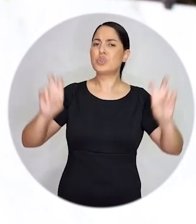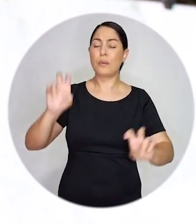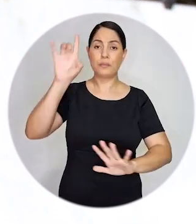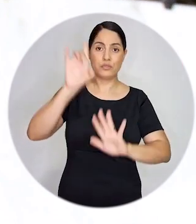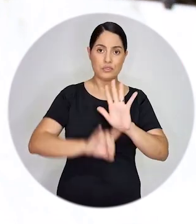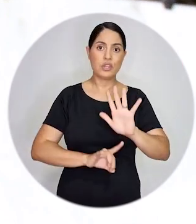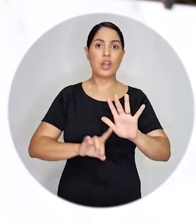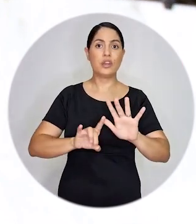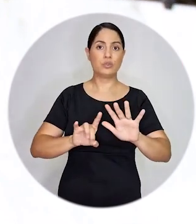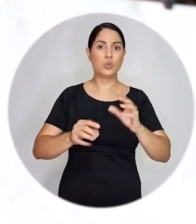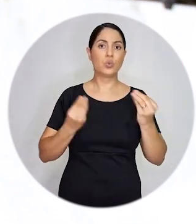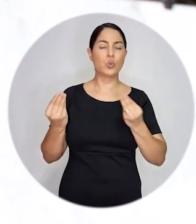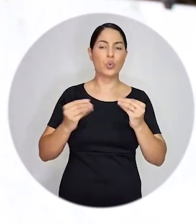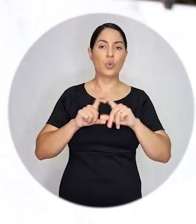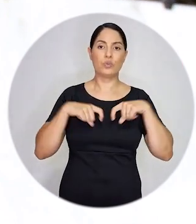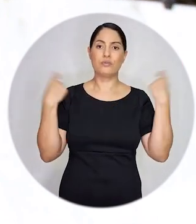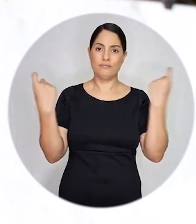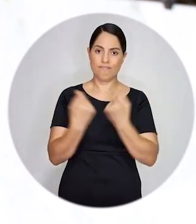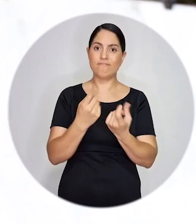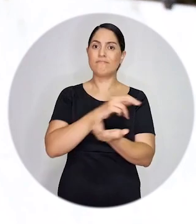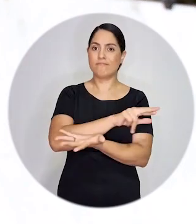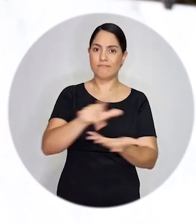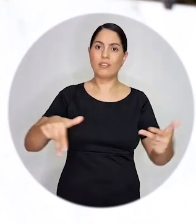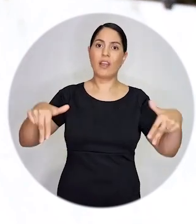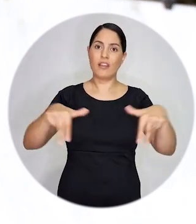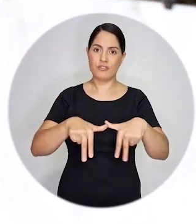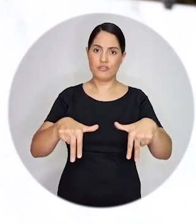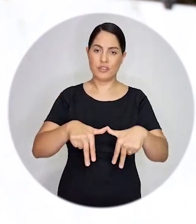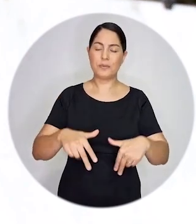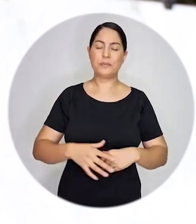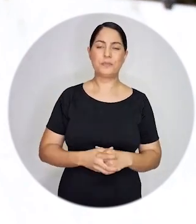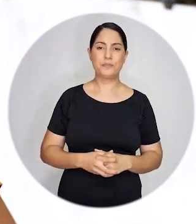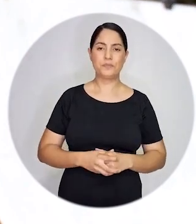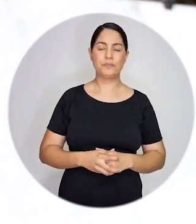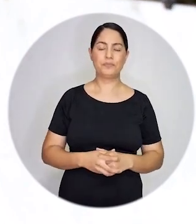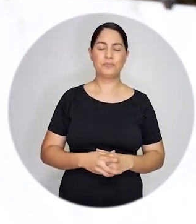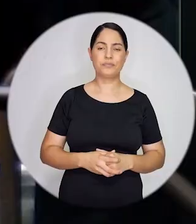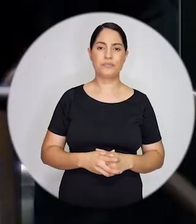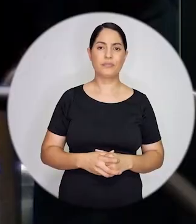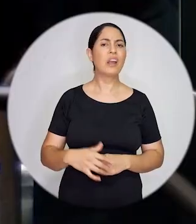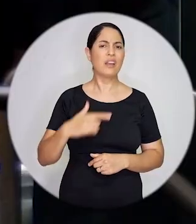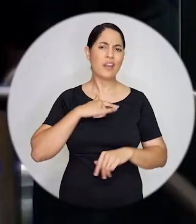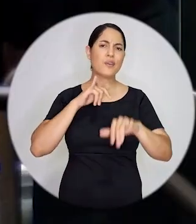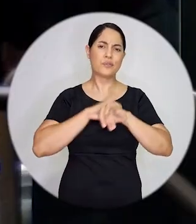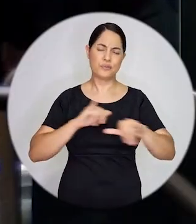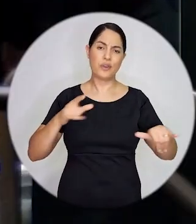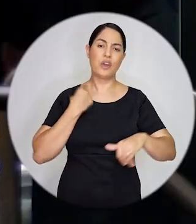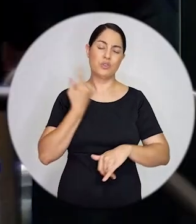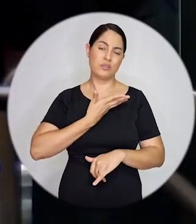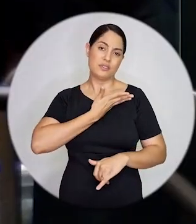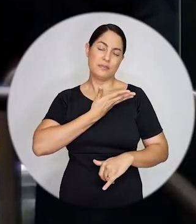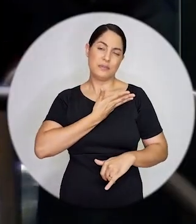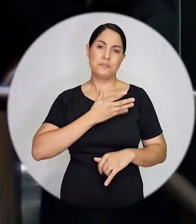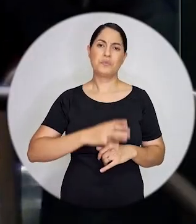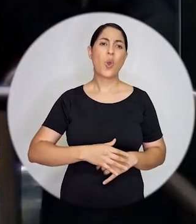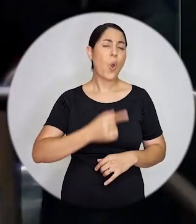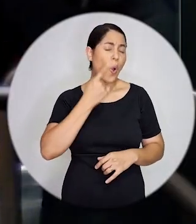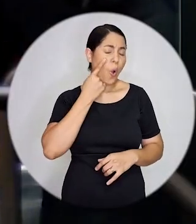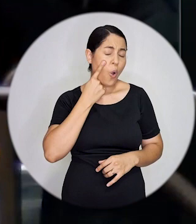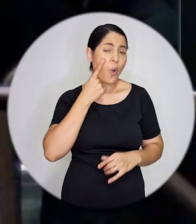Nacional tratou do direito no contexto da diversidade sexual e de gênero. Acompanhe. E eu costumo dizer aos meus amigos do